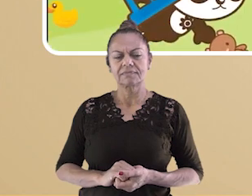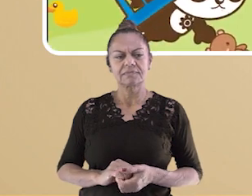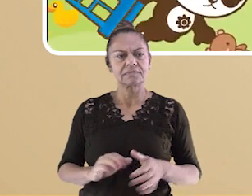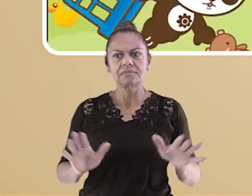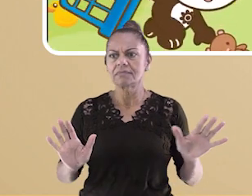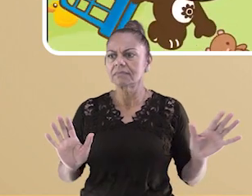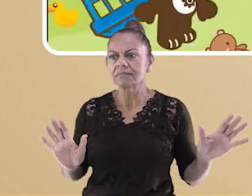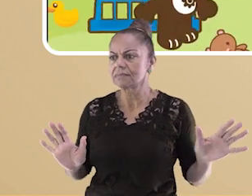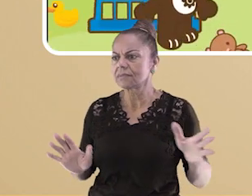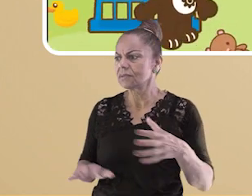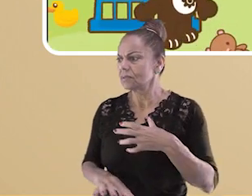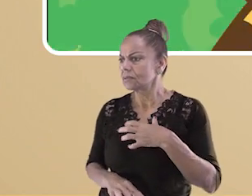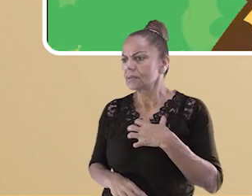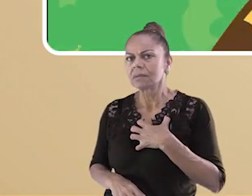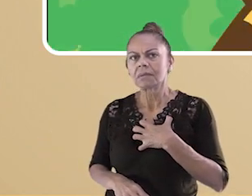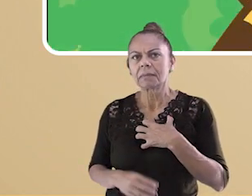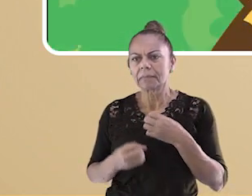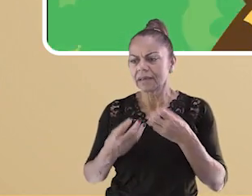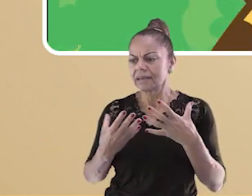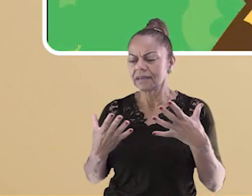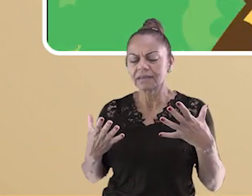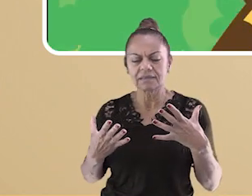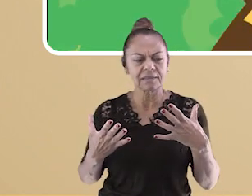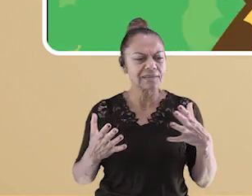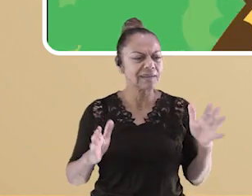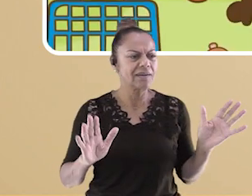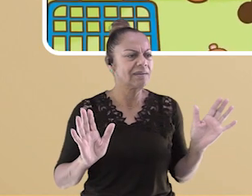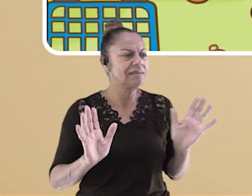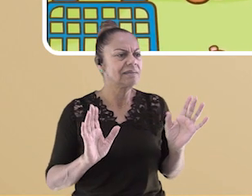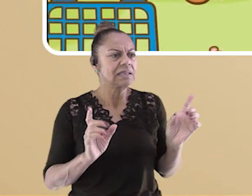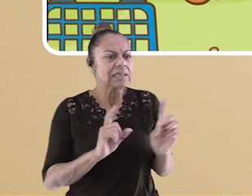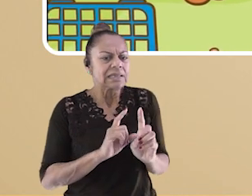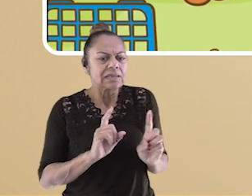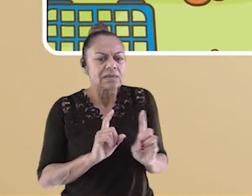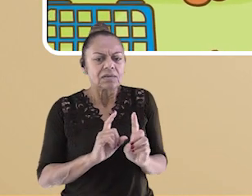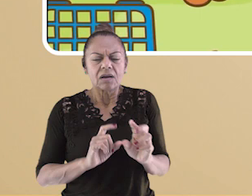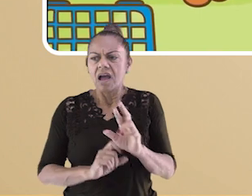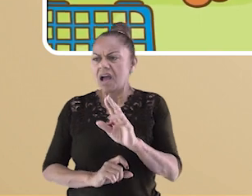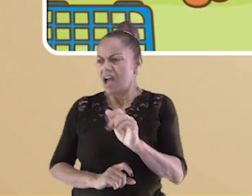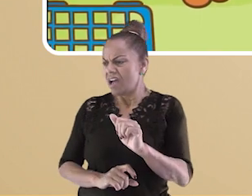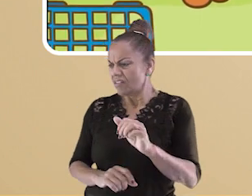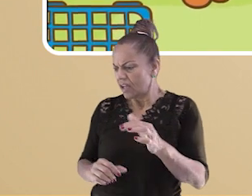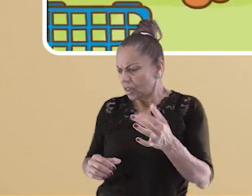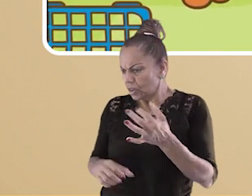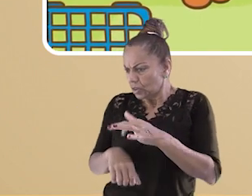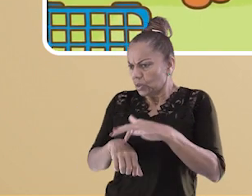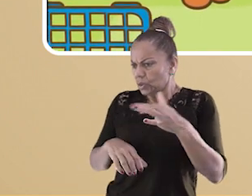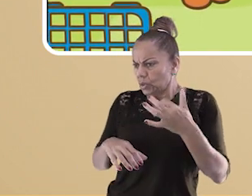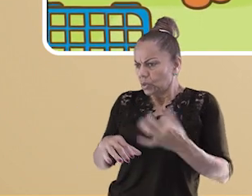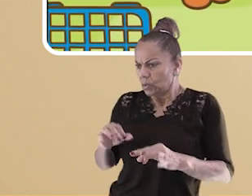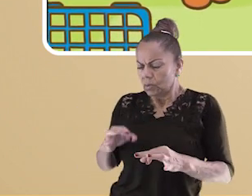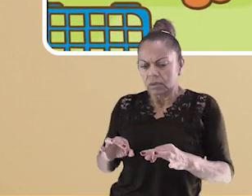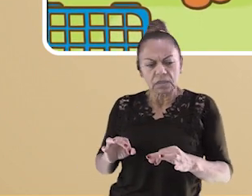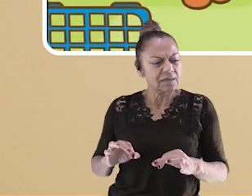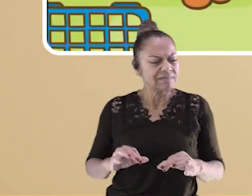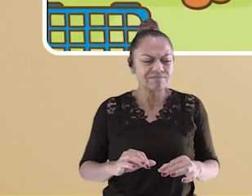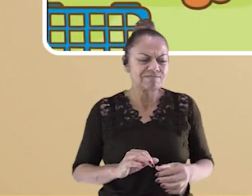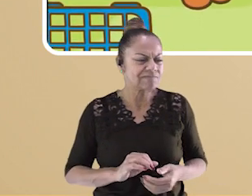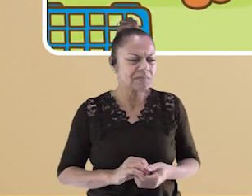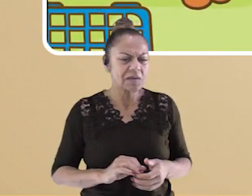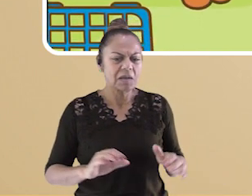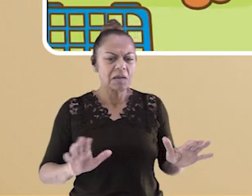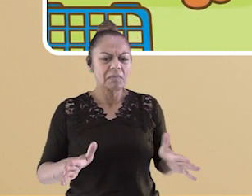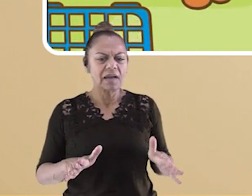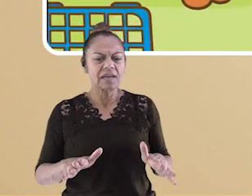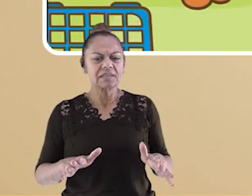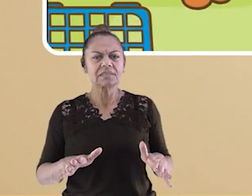Tá todo mundo bem? Não. Rafa, você se machucou? Não,